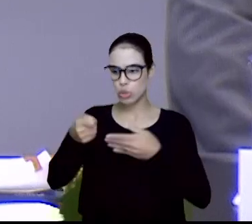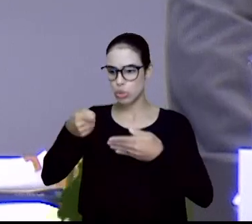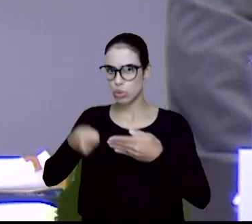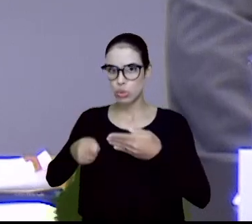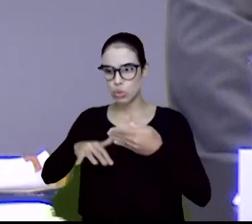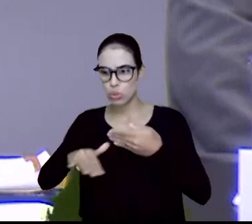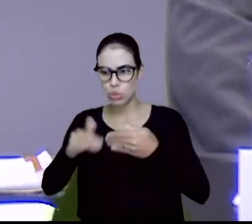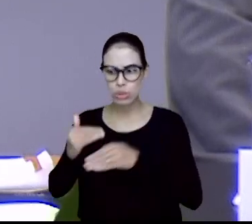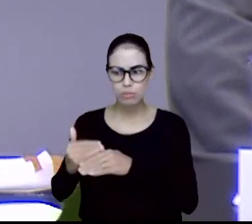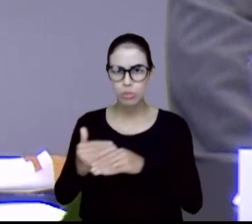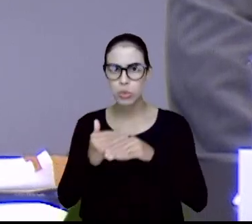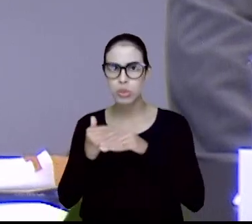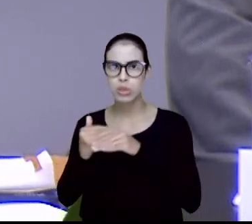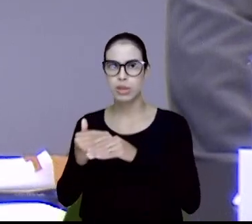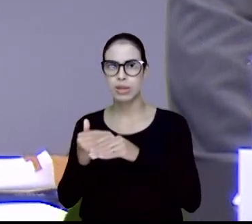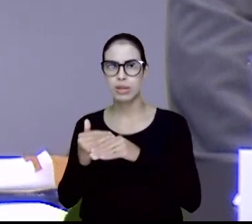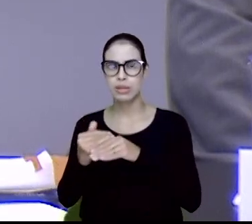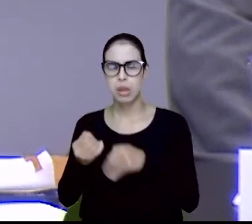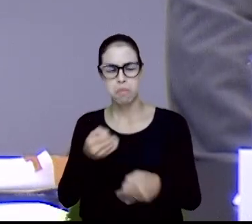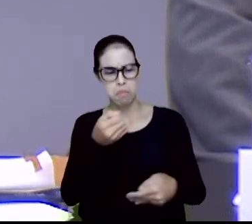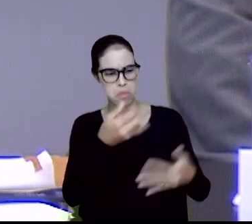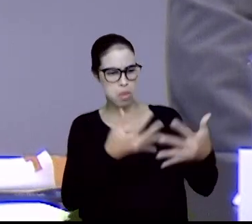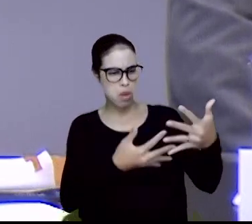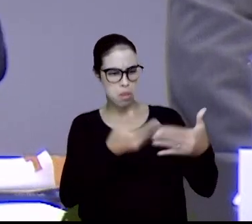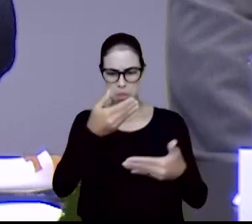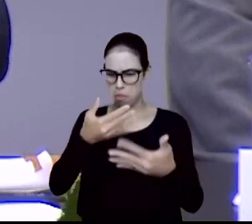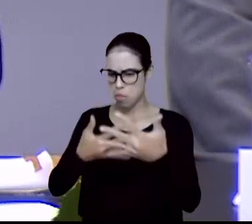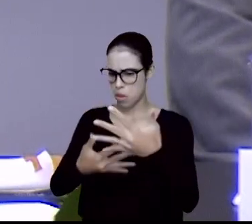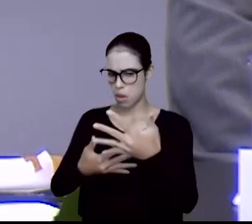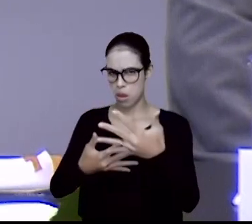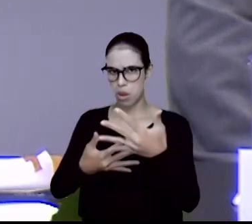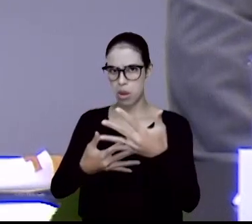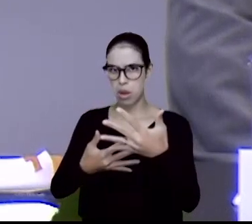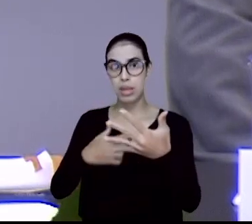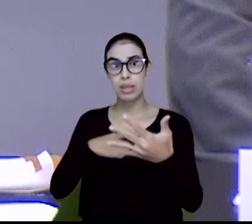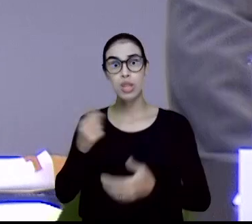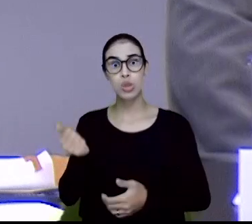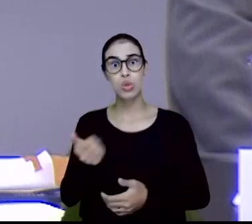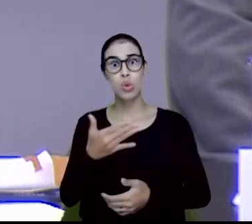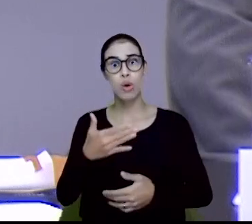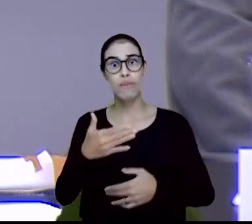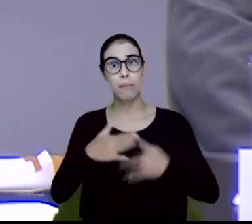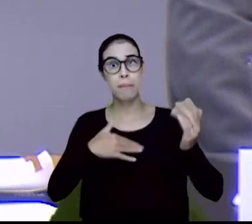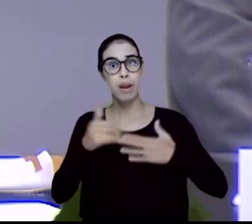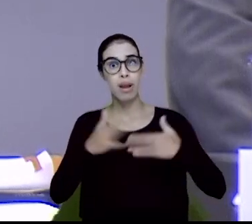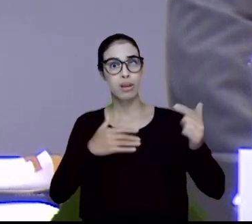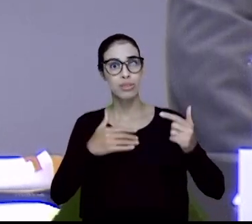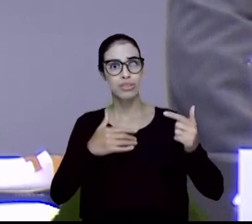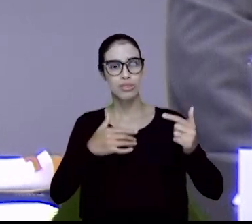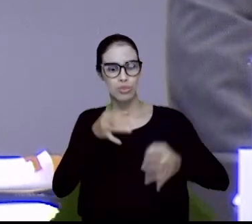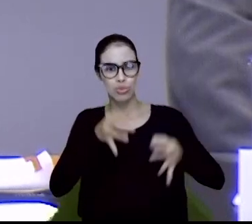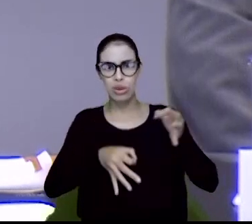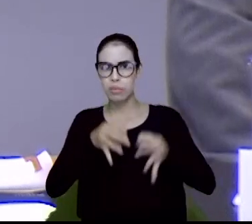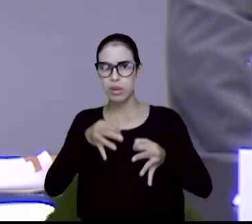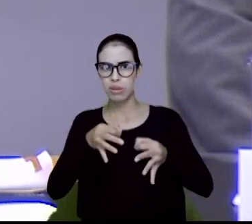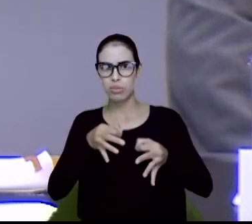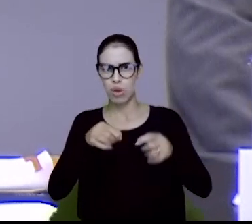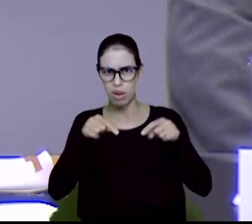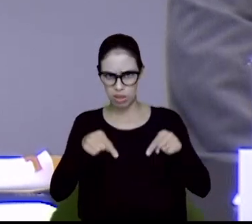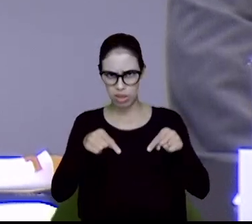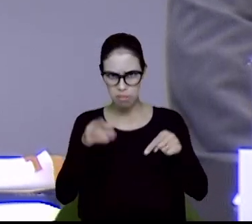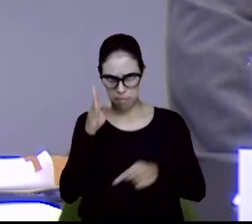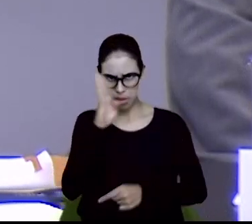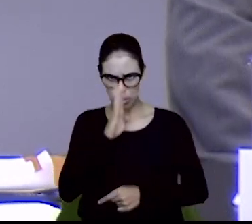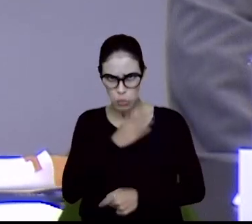com novas categorias jurídicas que não eram tradicionais no Brasil. A primeira e